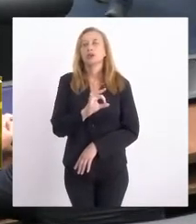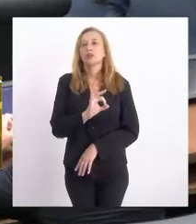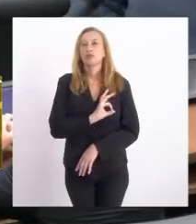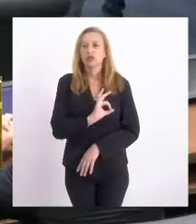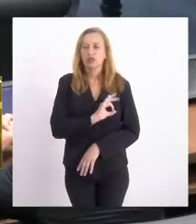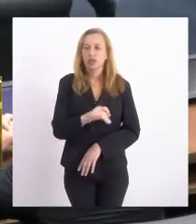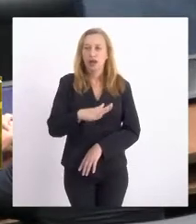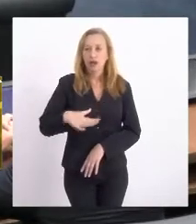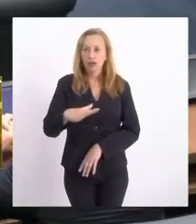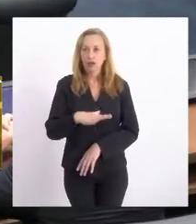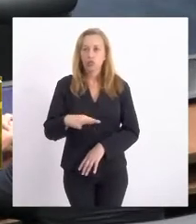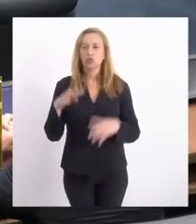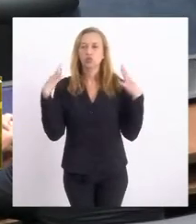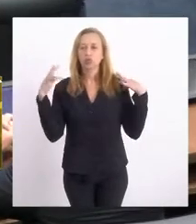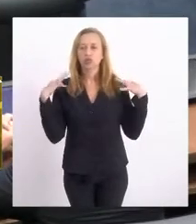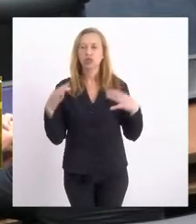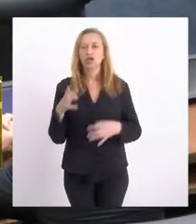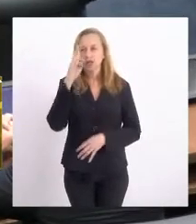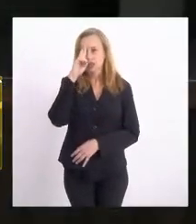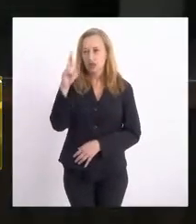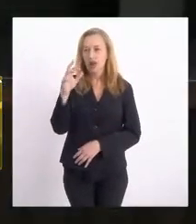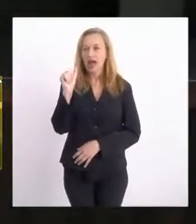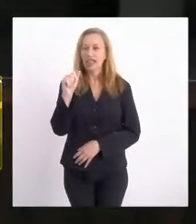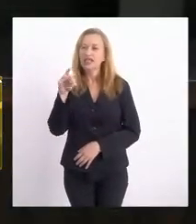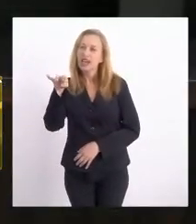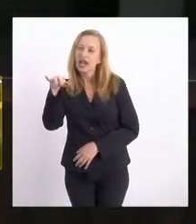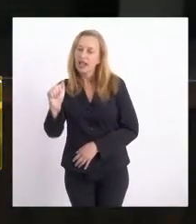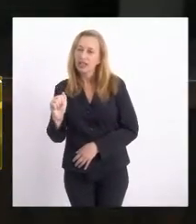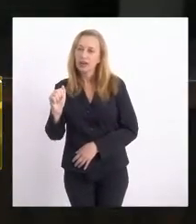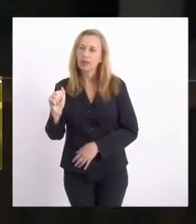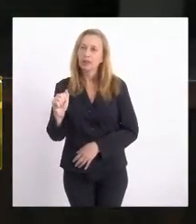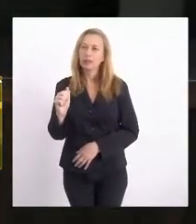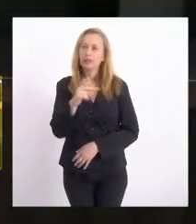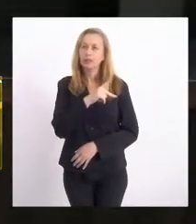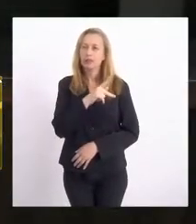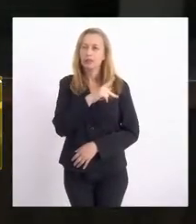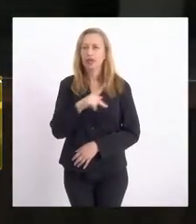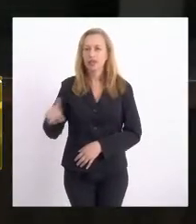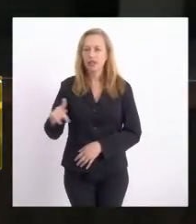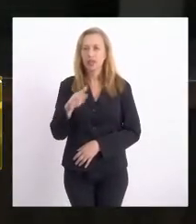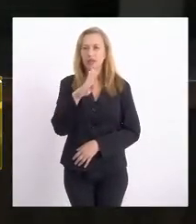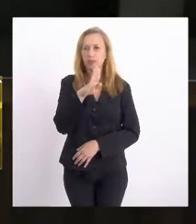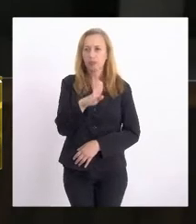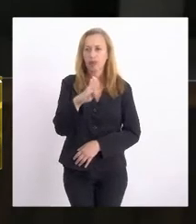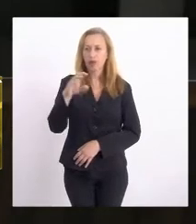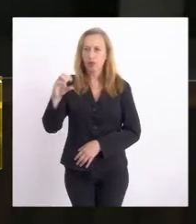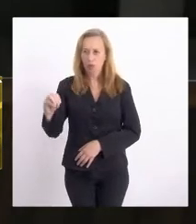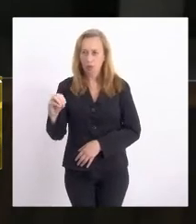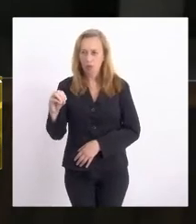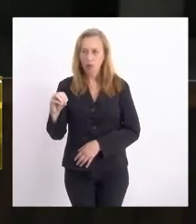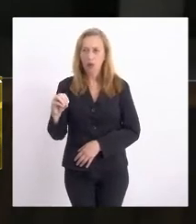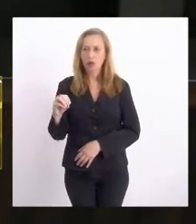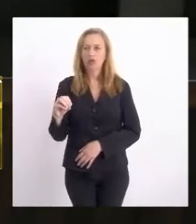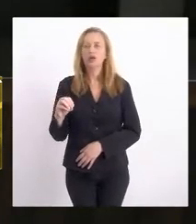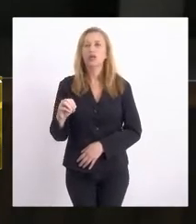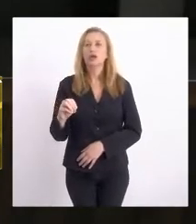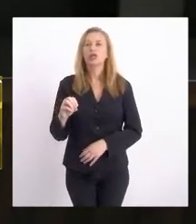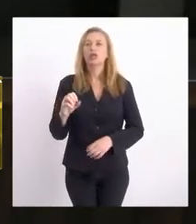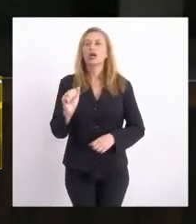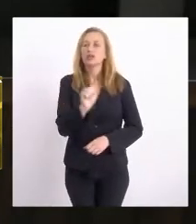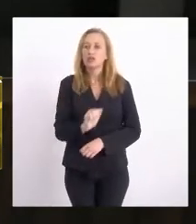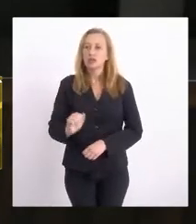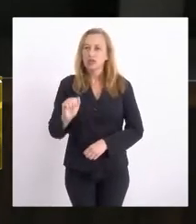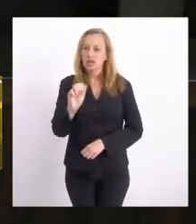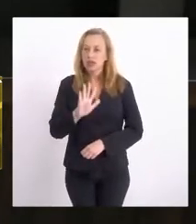a senhora Adriana homem de Carvalho presidente da ABO Associação Brasileira de empresas